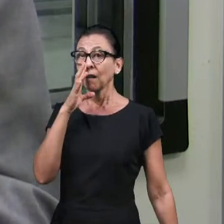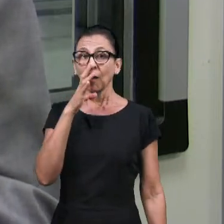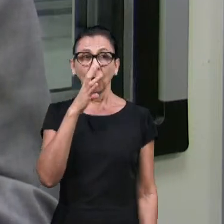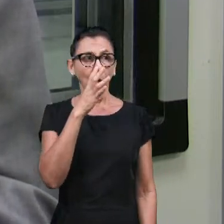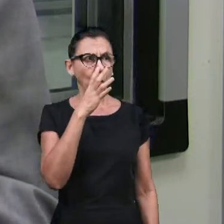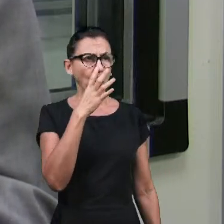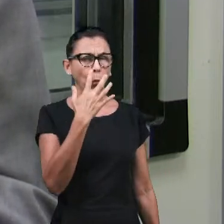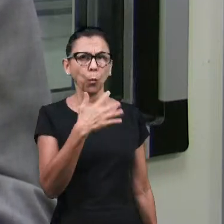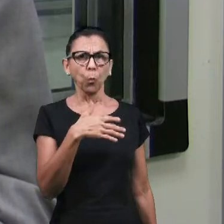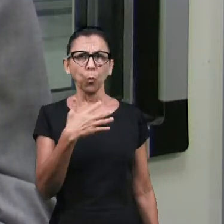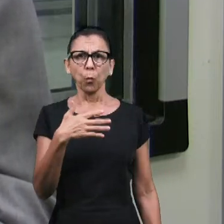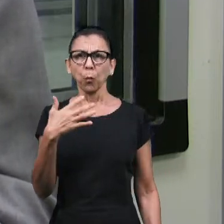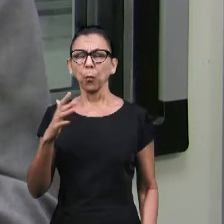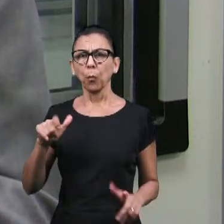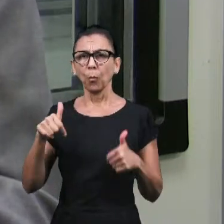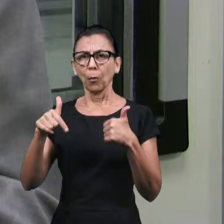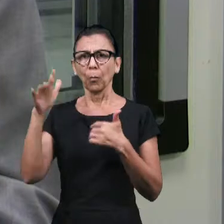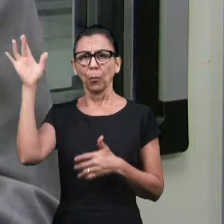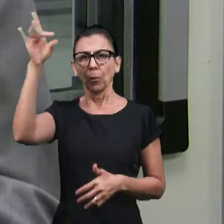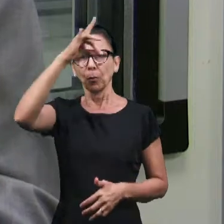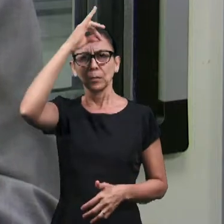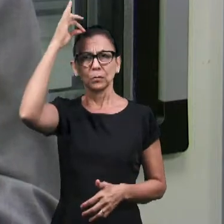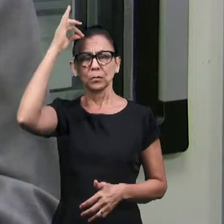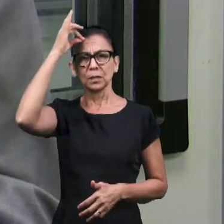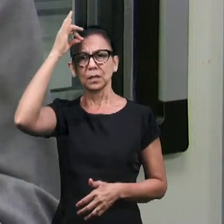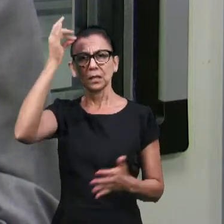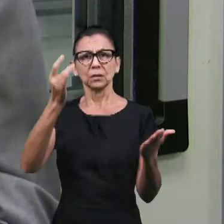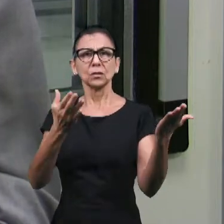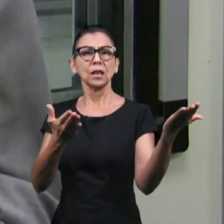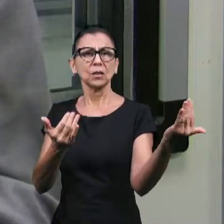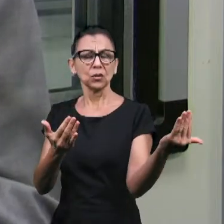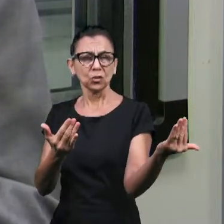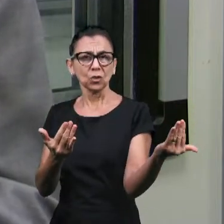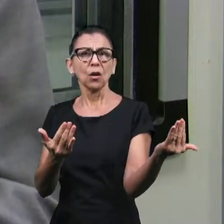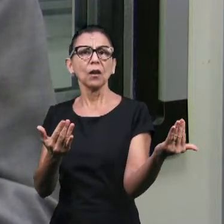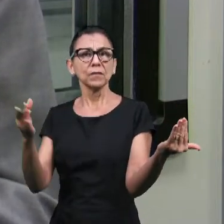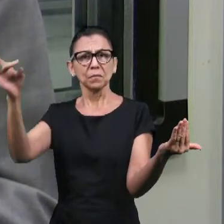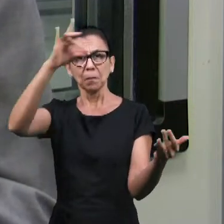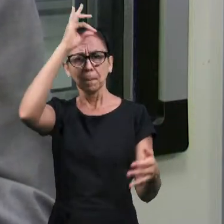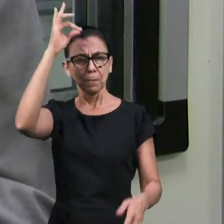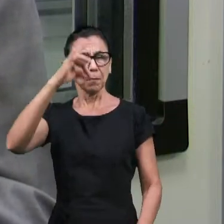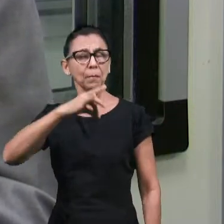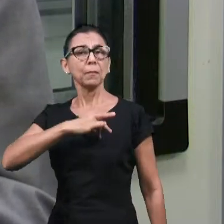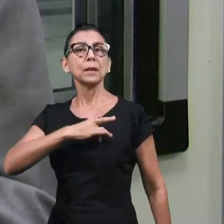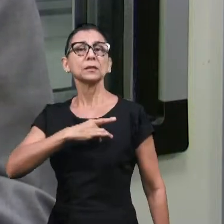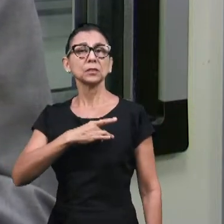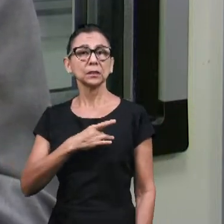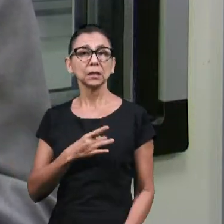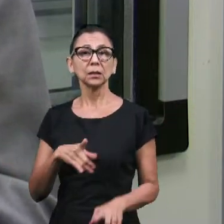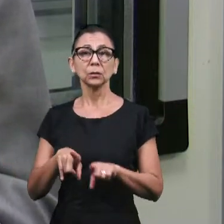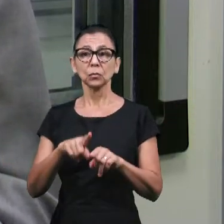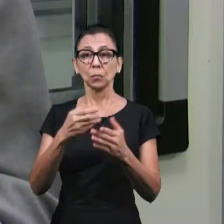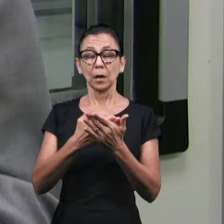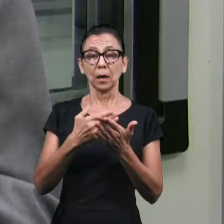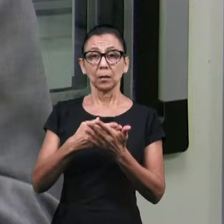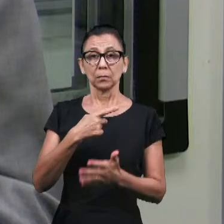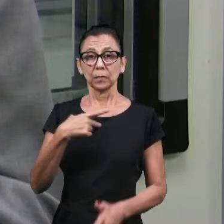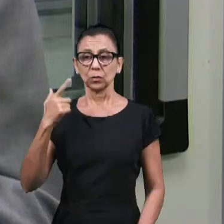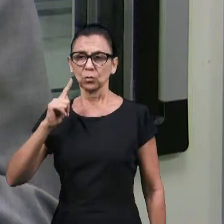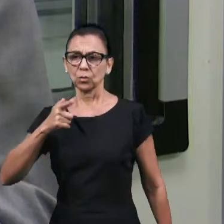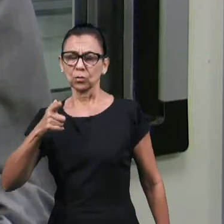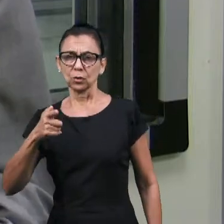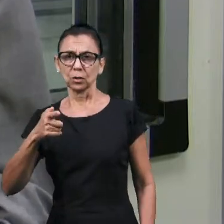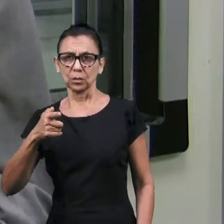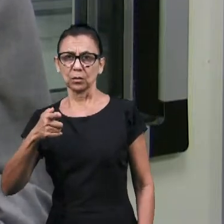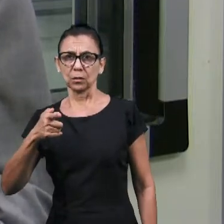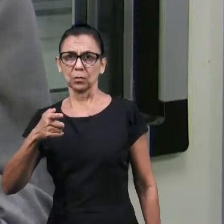manifestação do Senhor jovens que foram batizados com o Espírito Santo São no maior do que o pastor já deu ti ele estava transmitindo o seu Deu ali uma